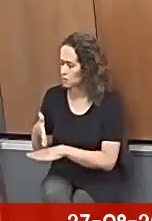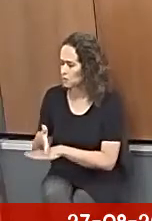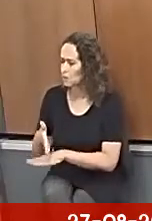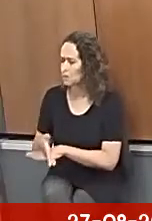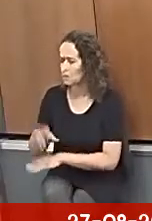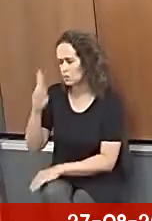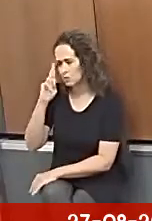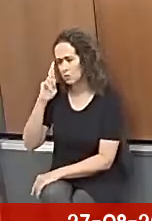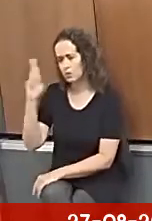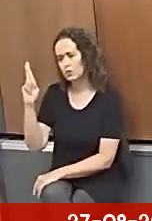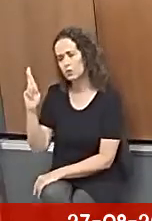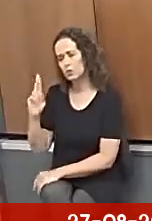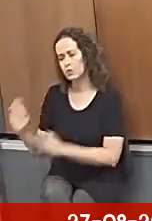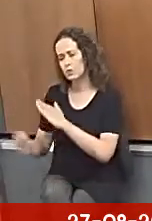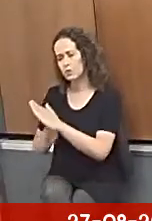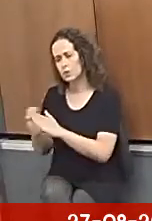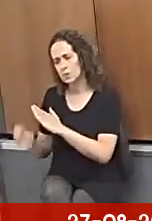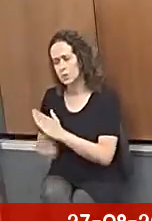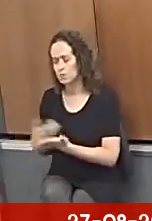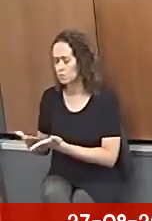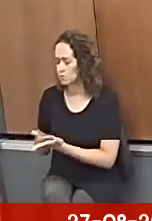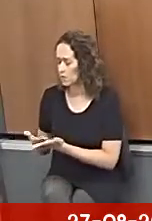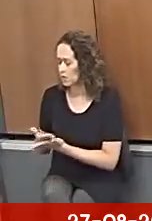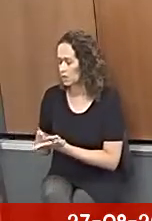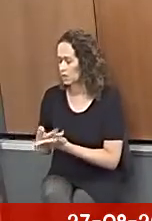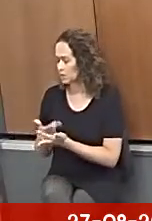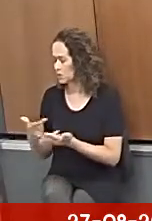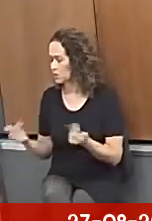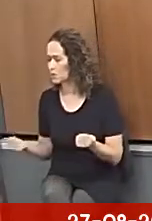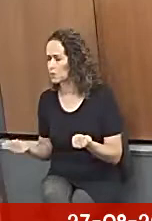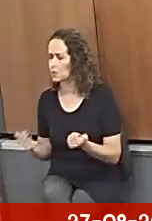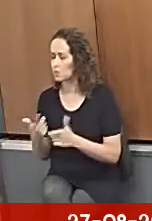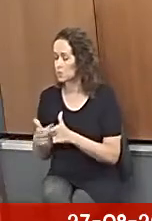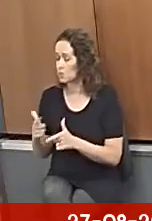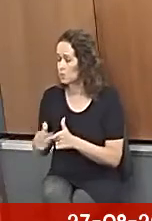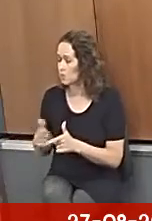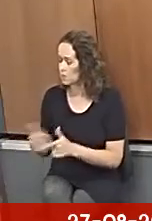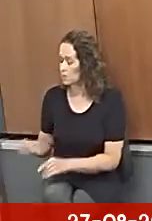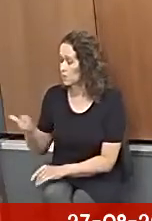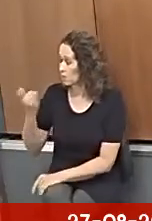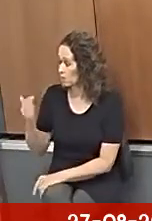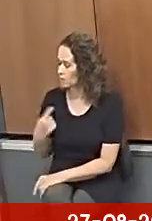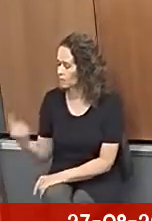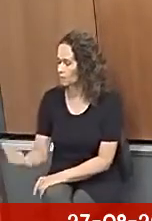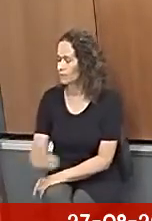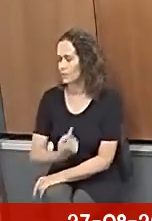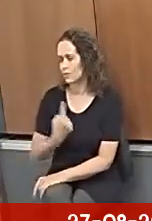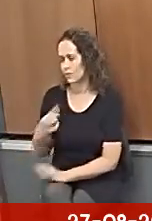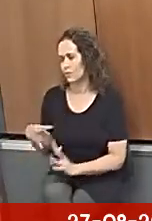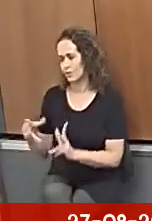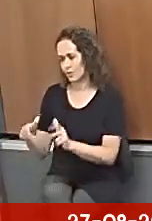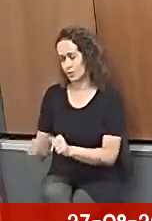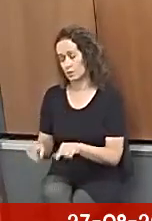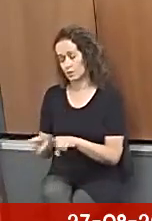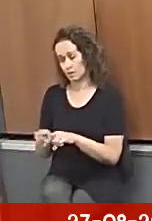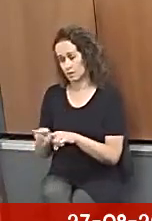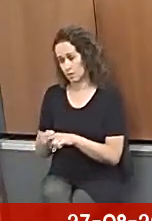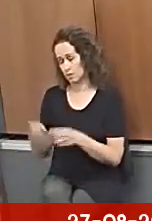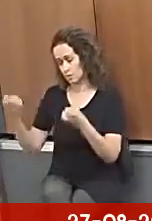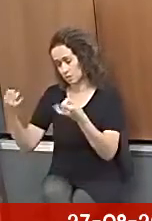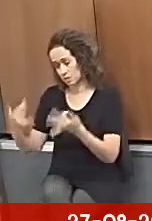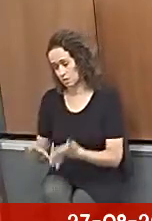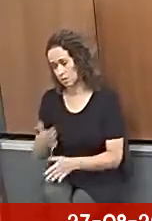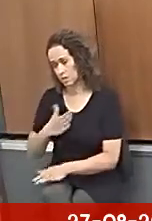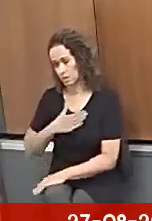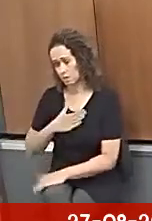pra para tratar dessas questões que são relevantes né pra todos nós né a e até justificando um pouco minha presença